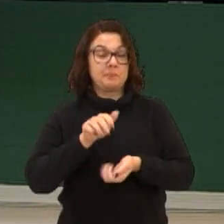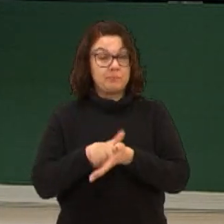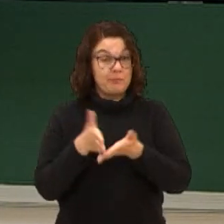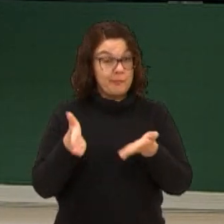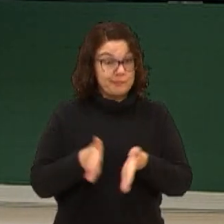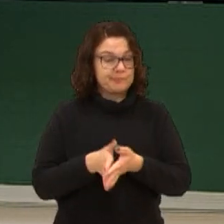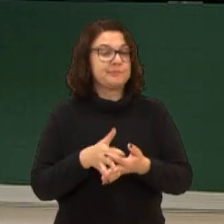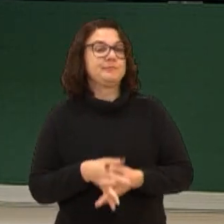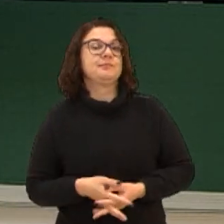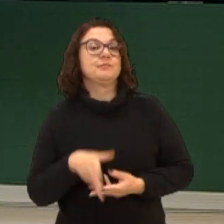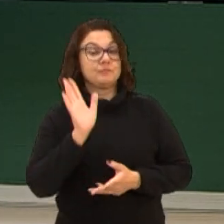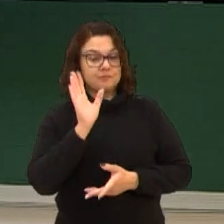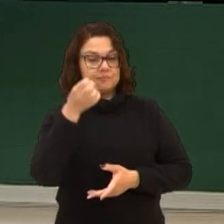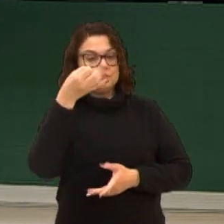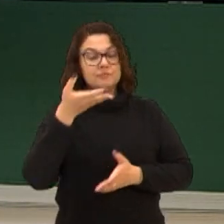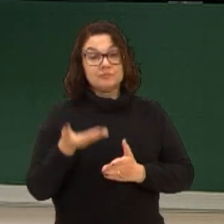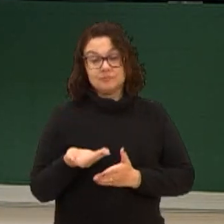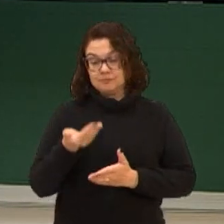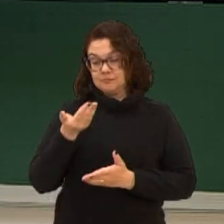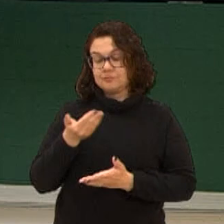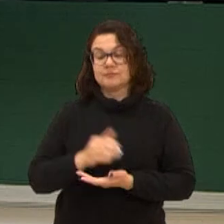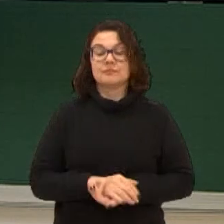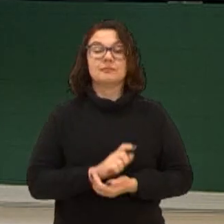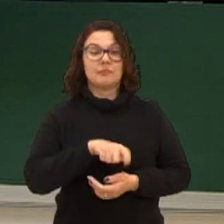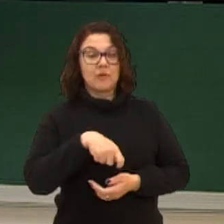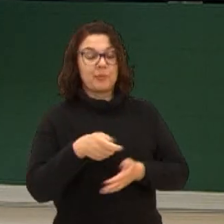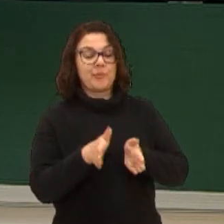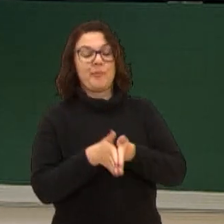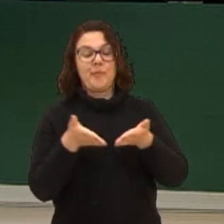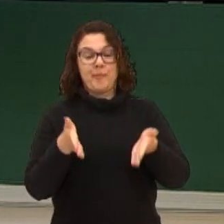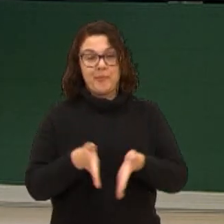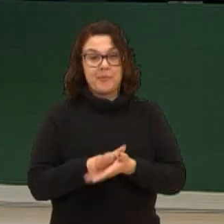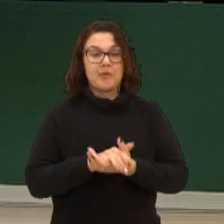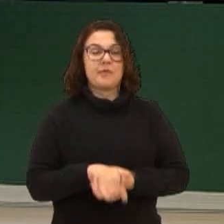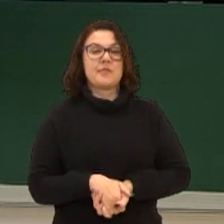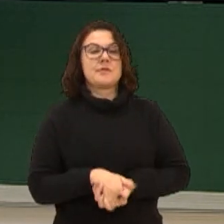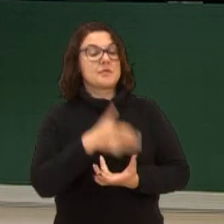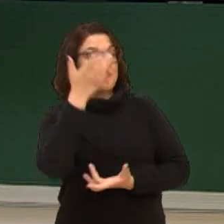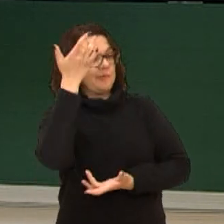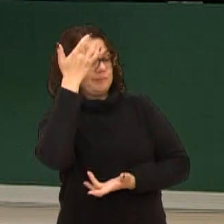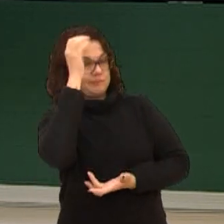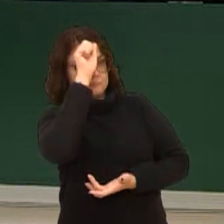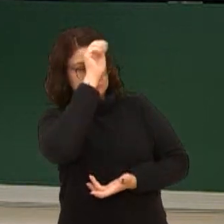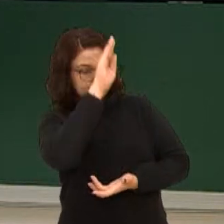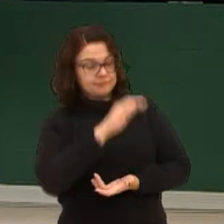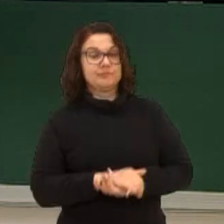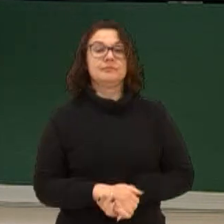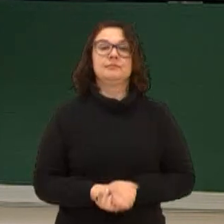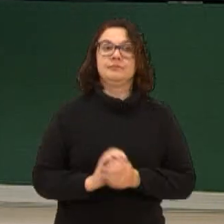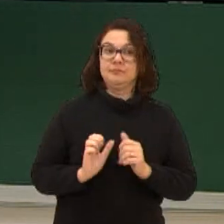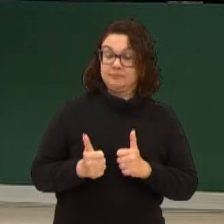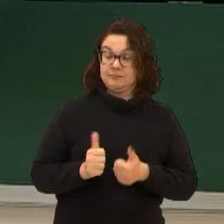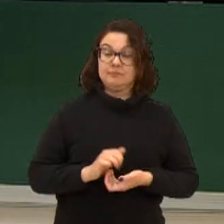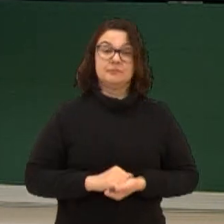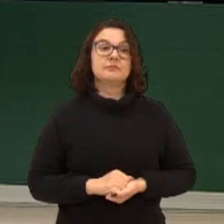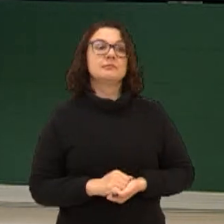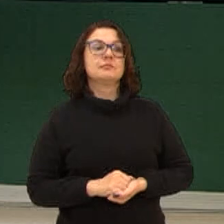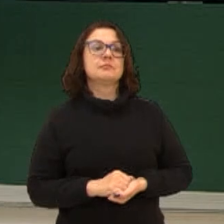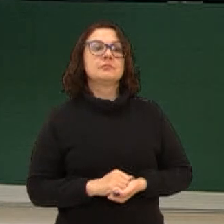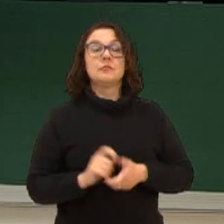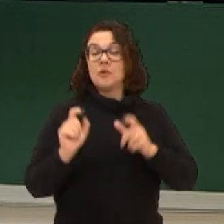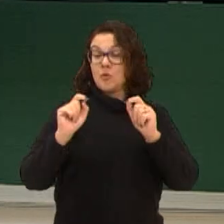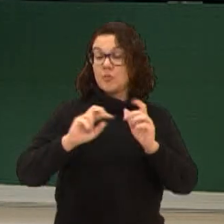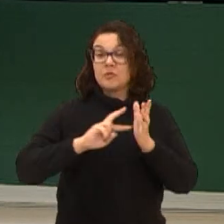que eu tinha falado anteriormente com vocês sobre pobreza, analfabetismo, certo? Para que